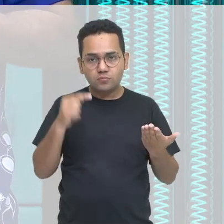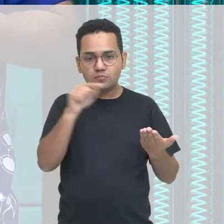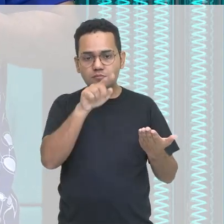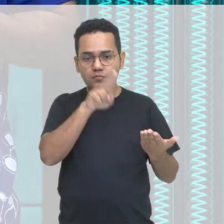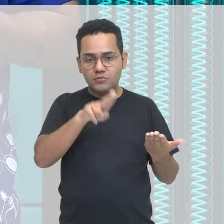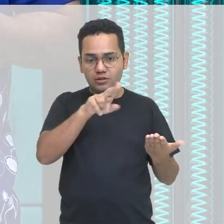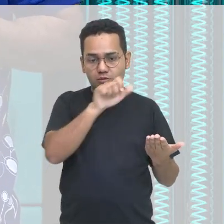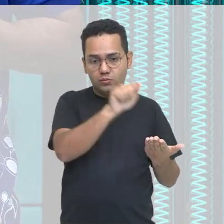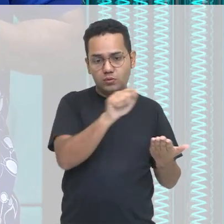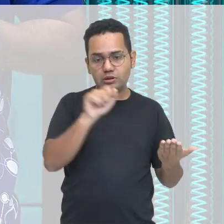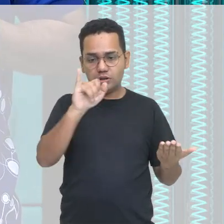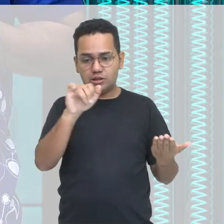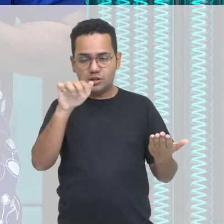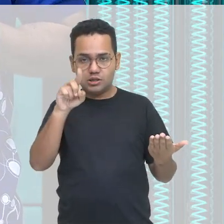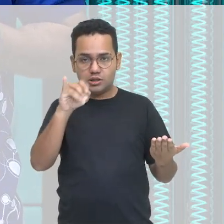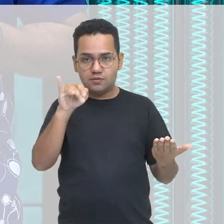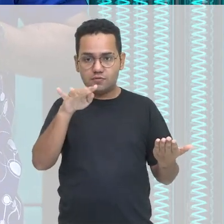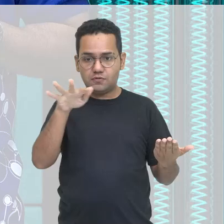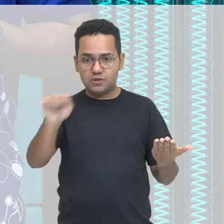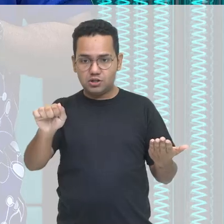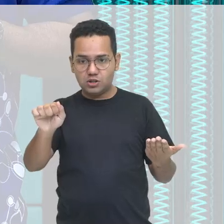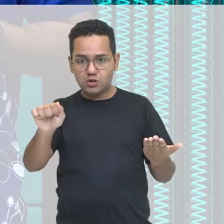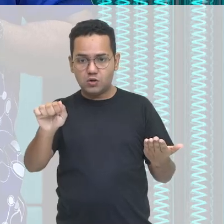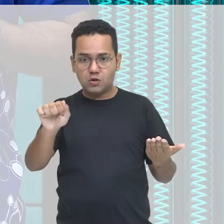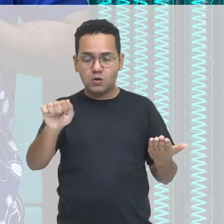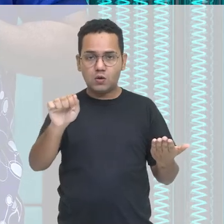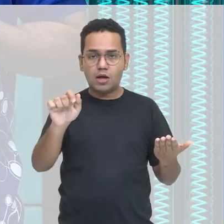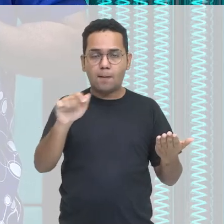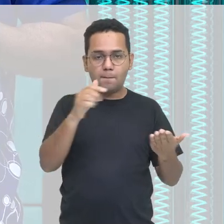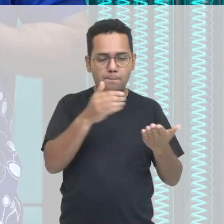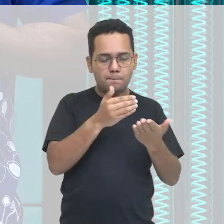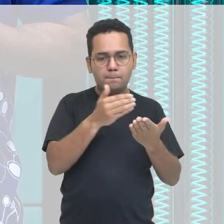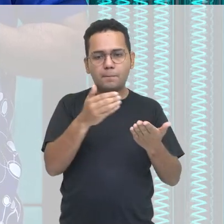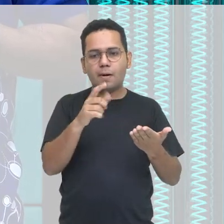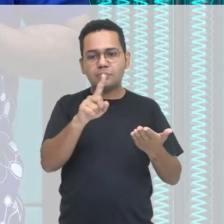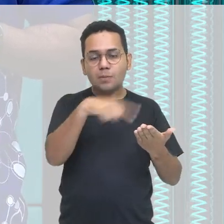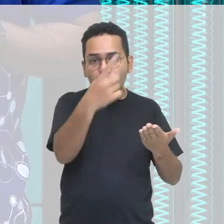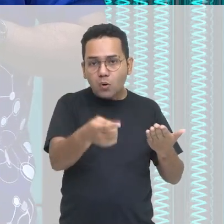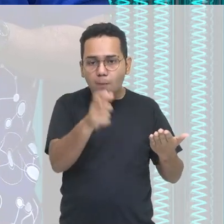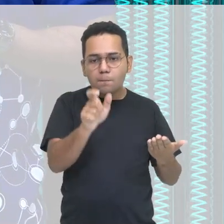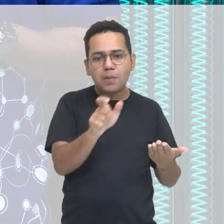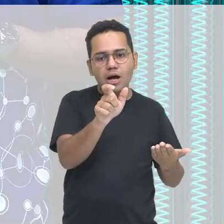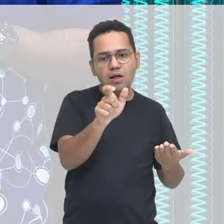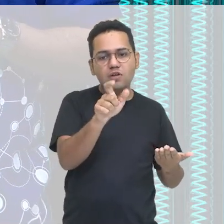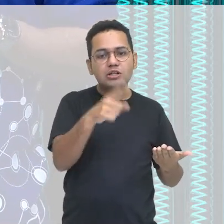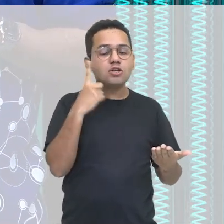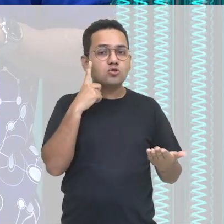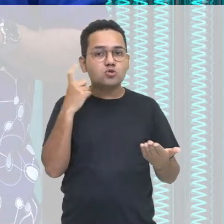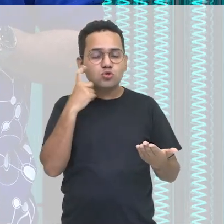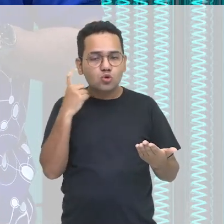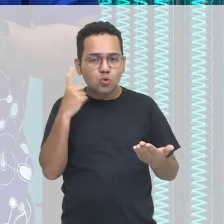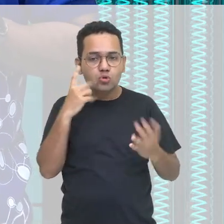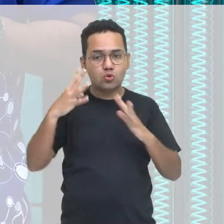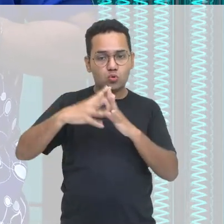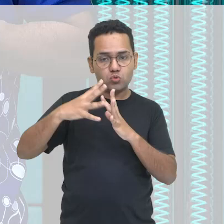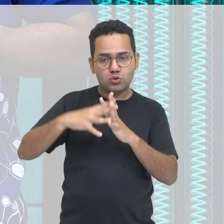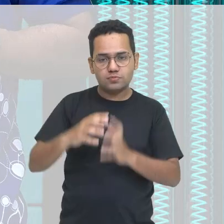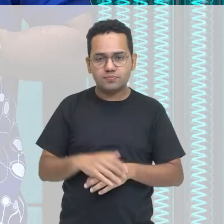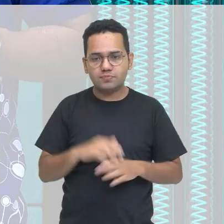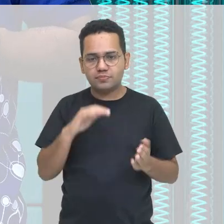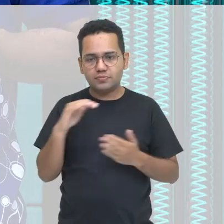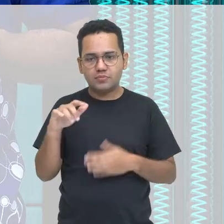na sequência tiver o início dela com som de consoante, tá? E A-N before